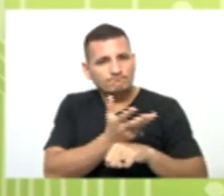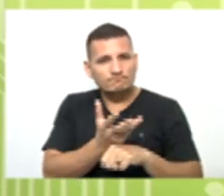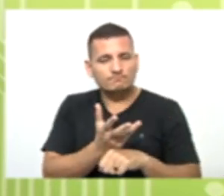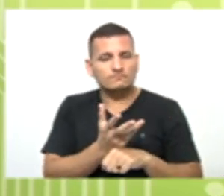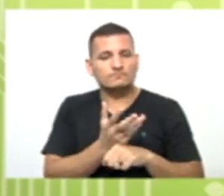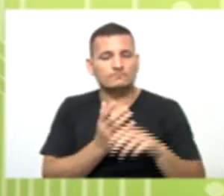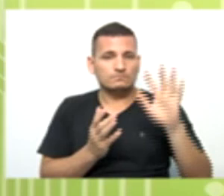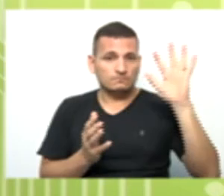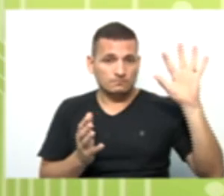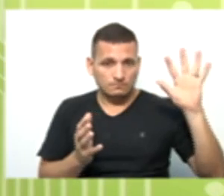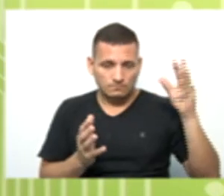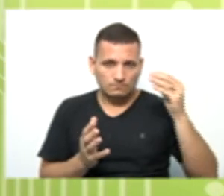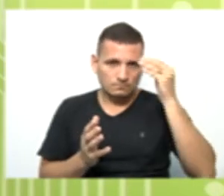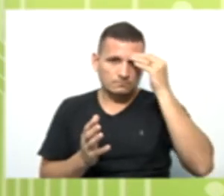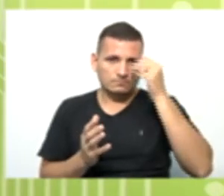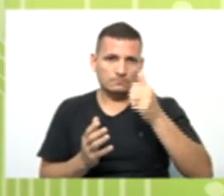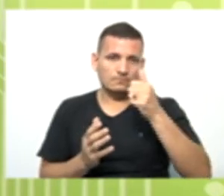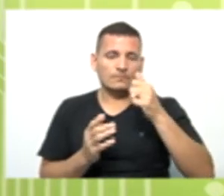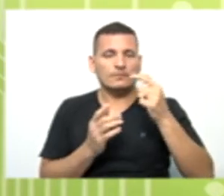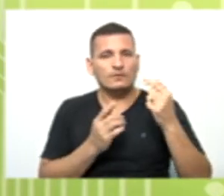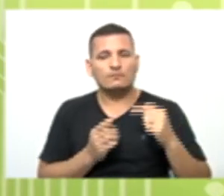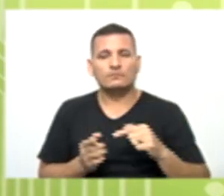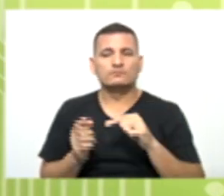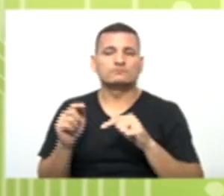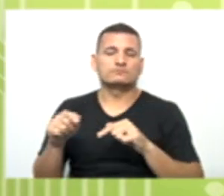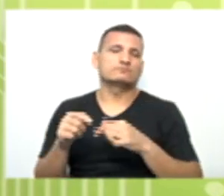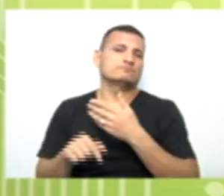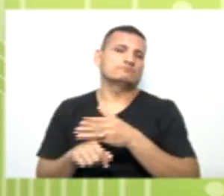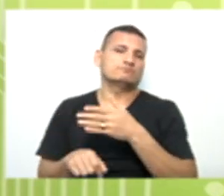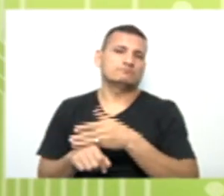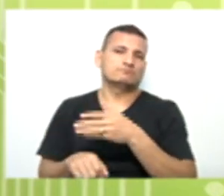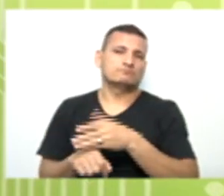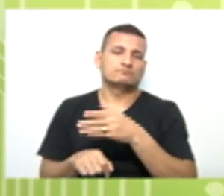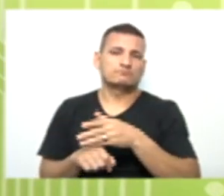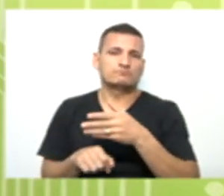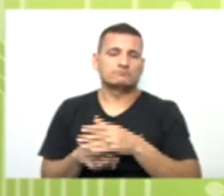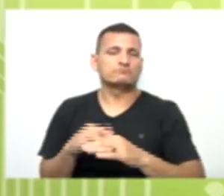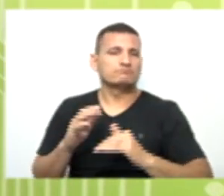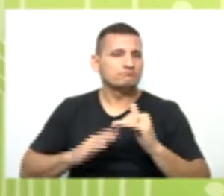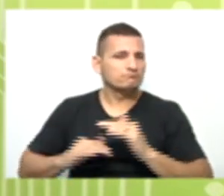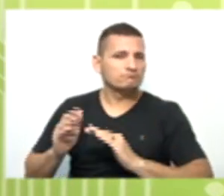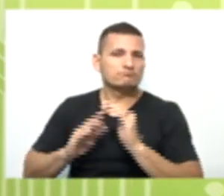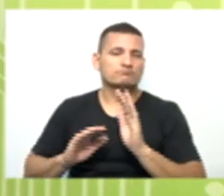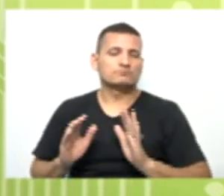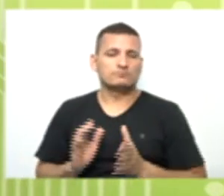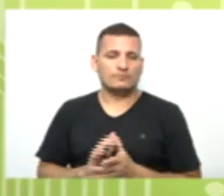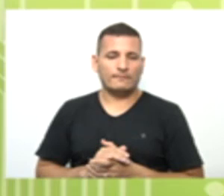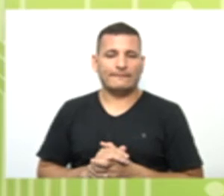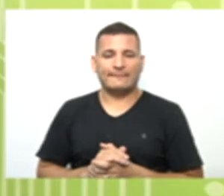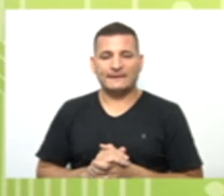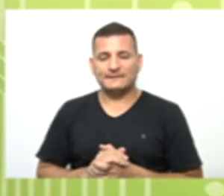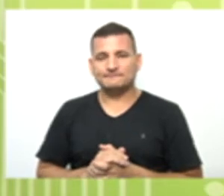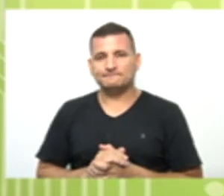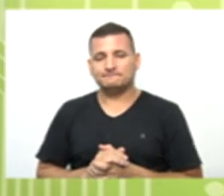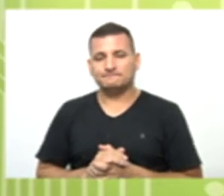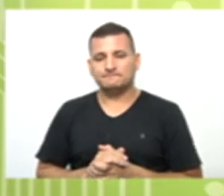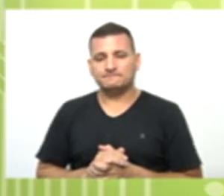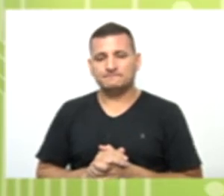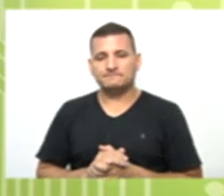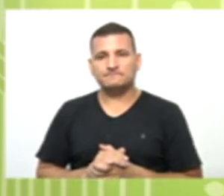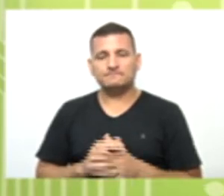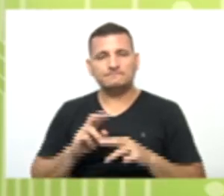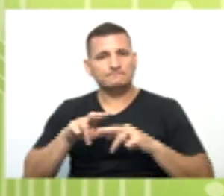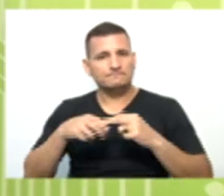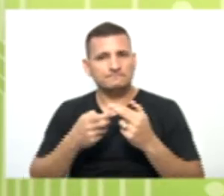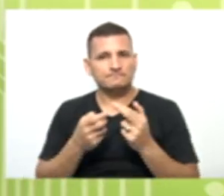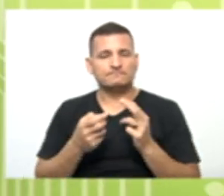e aplicá-los na prática em uma determinada situação. É por isso que a definição